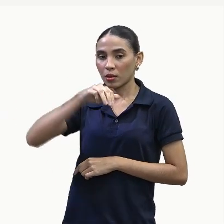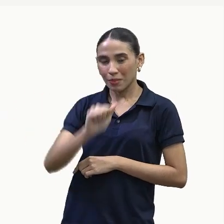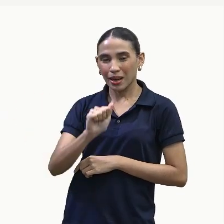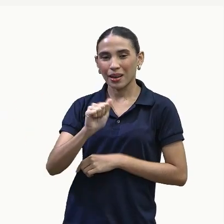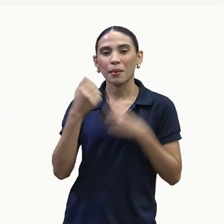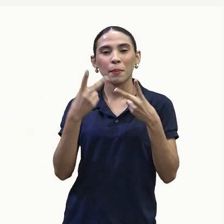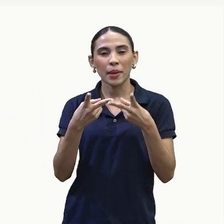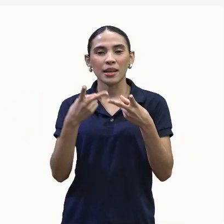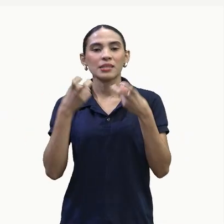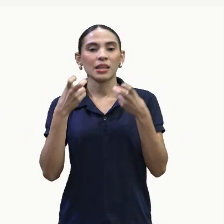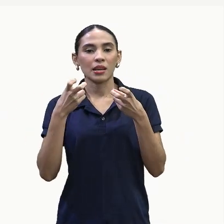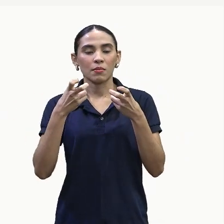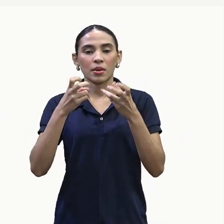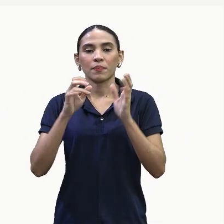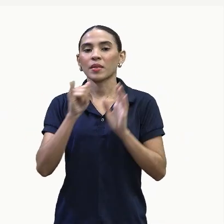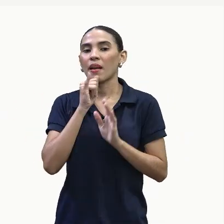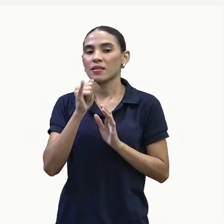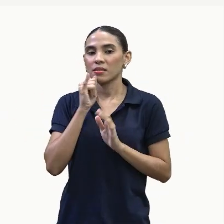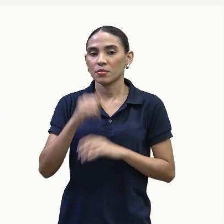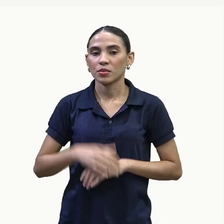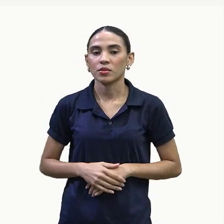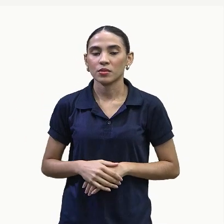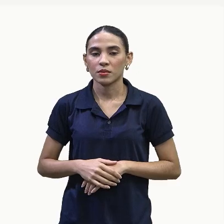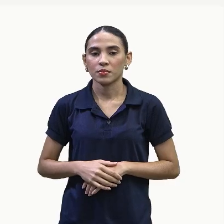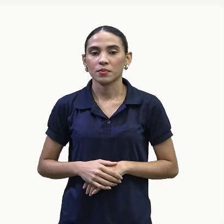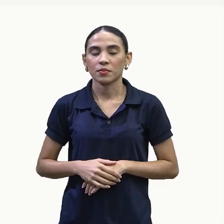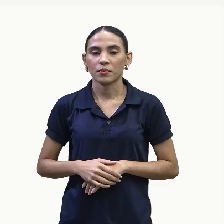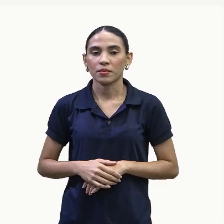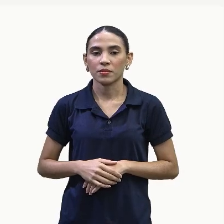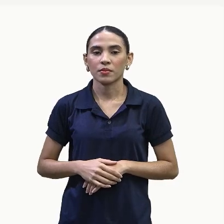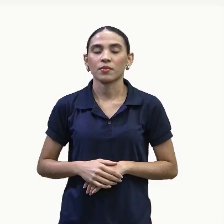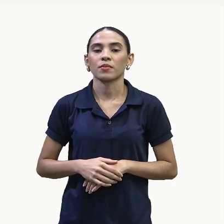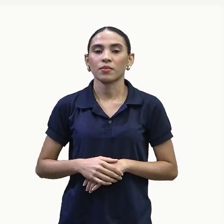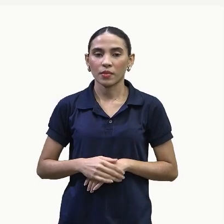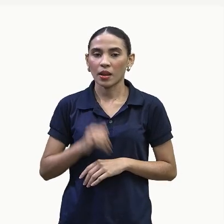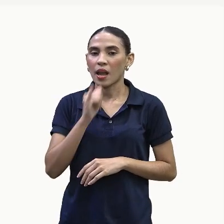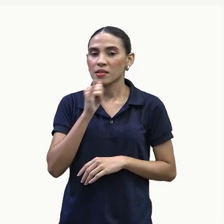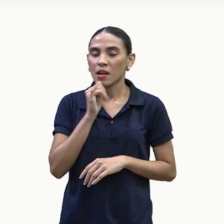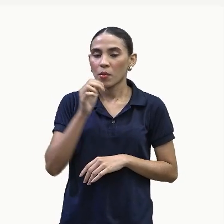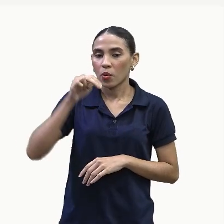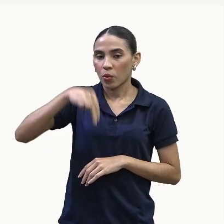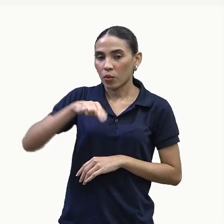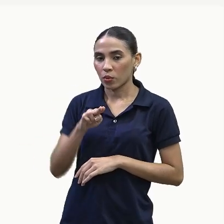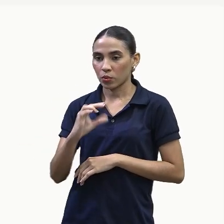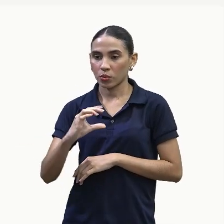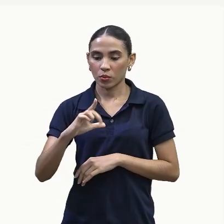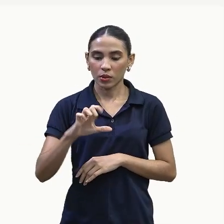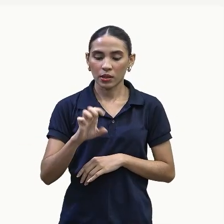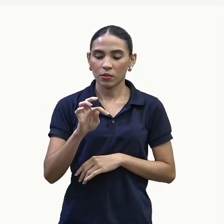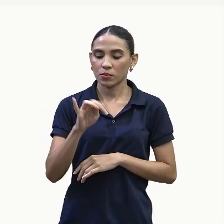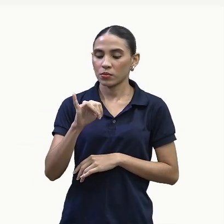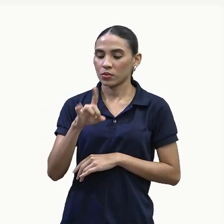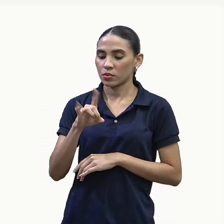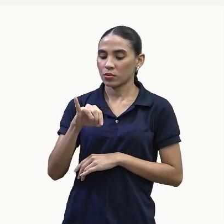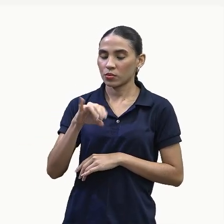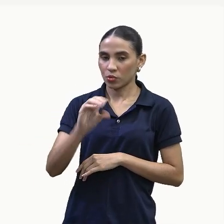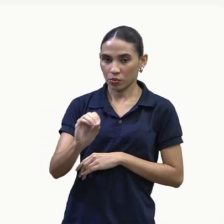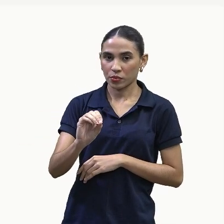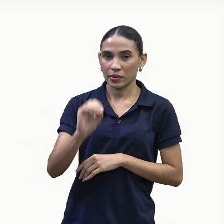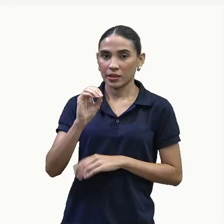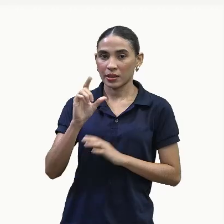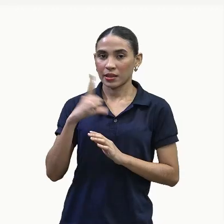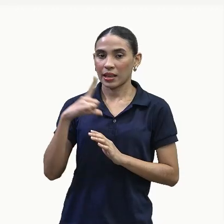desse conjunto, né, de nucleotídeos que compõem a molécula de DNA, nós